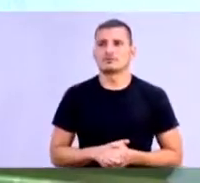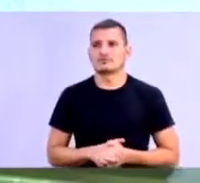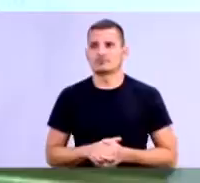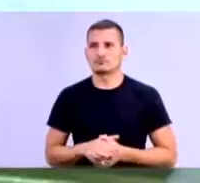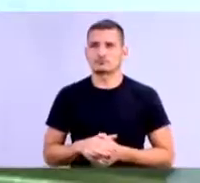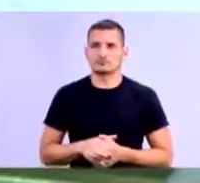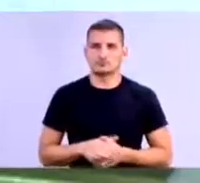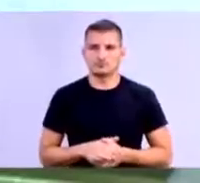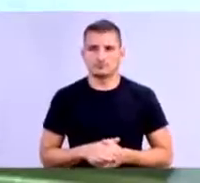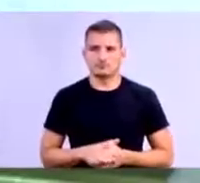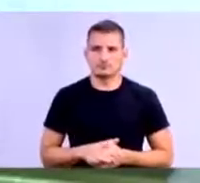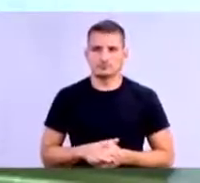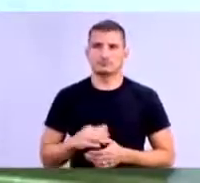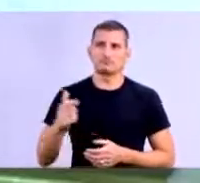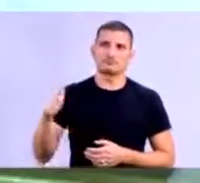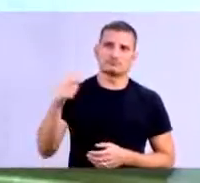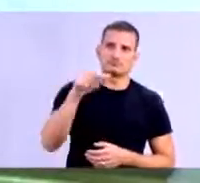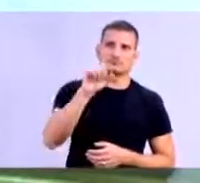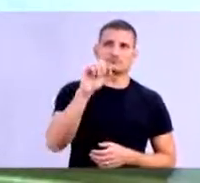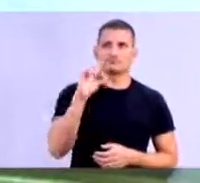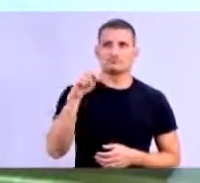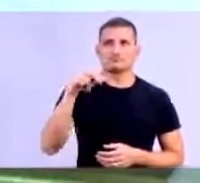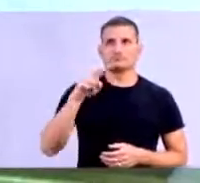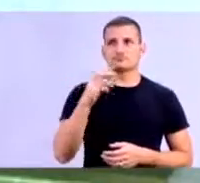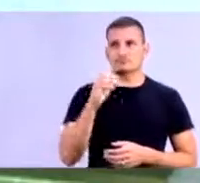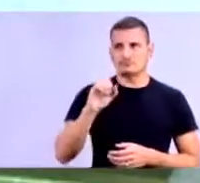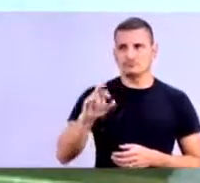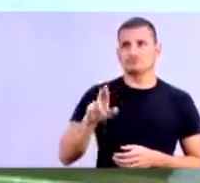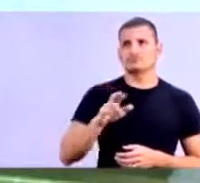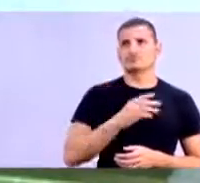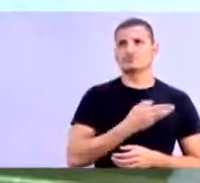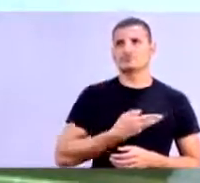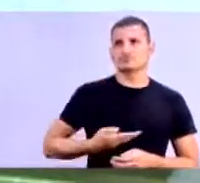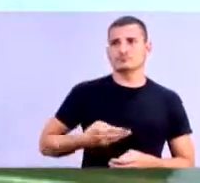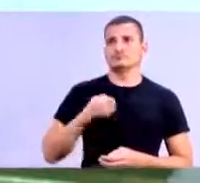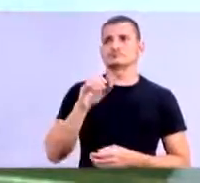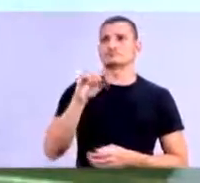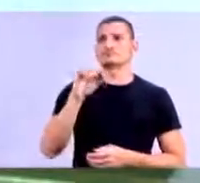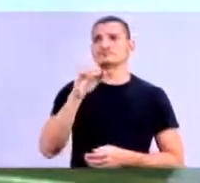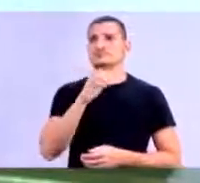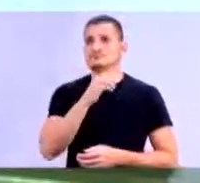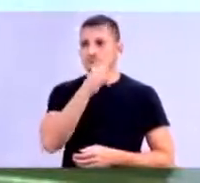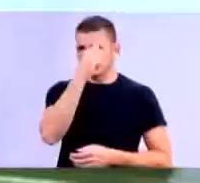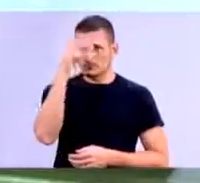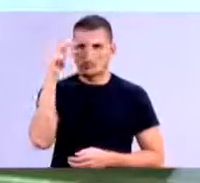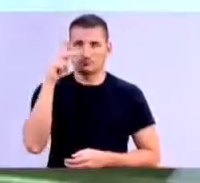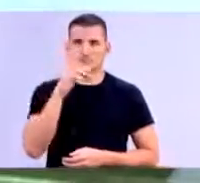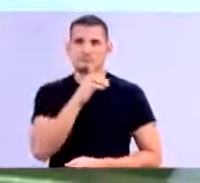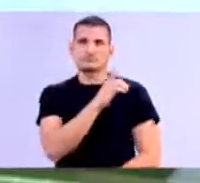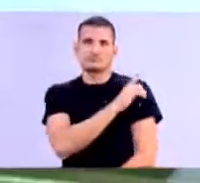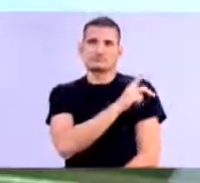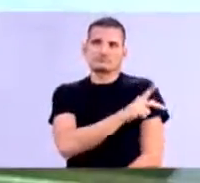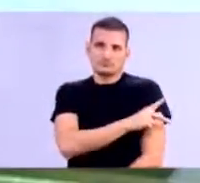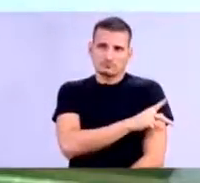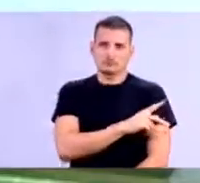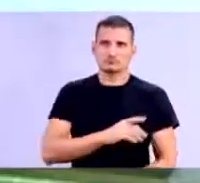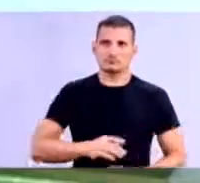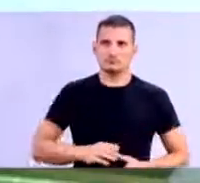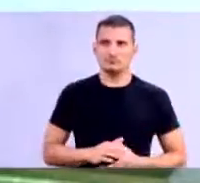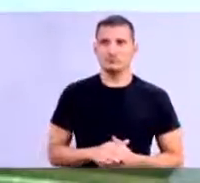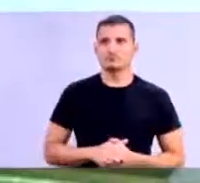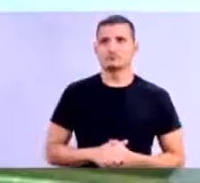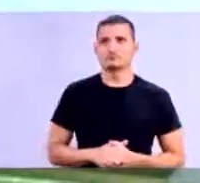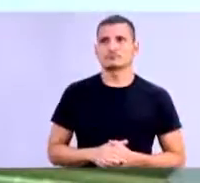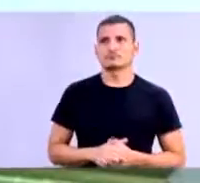demais autoridades, senhor governador, senhor prefeito, senhor deputado, já é suficiente. Vamos ver